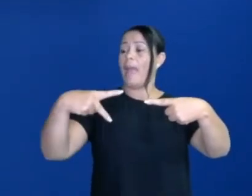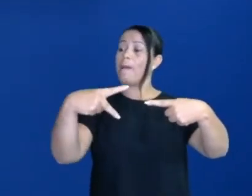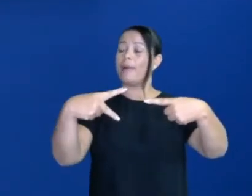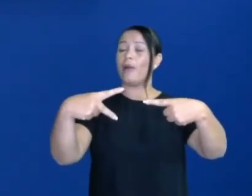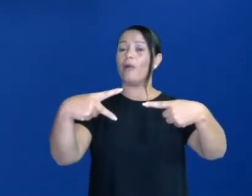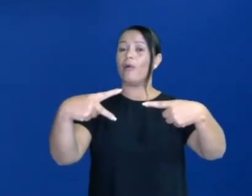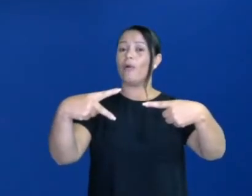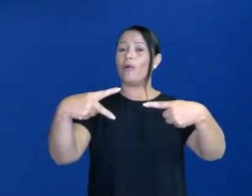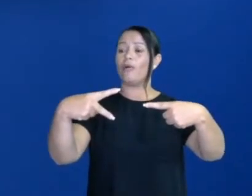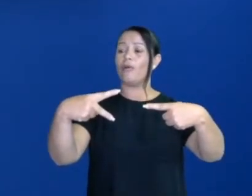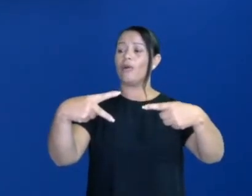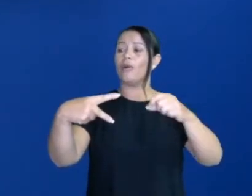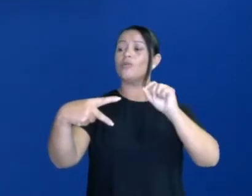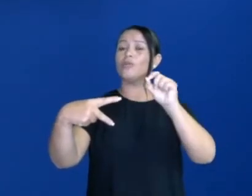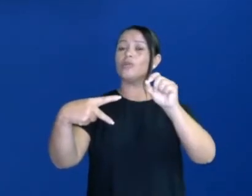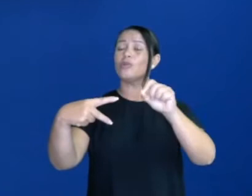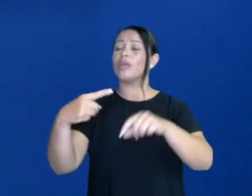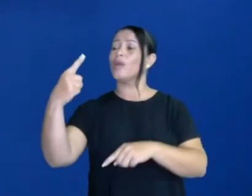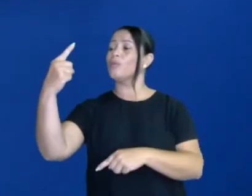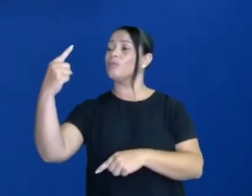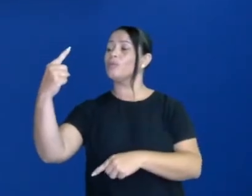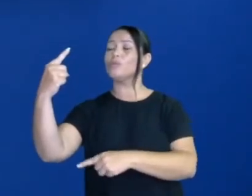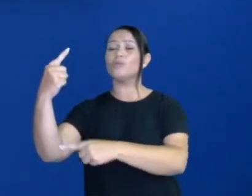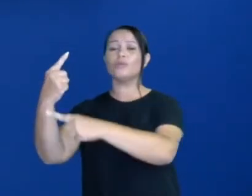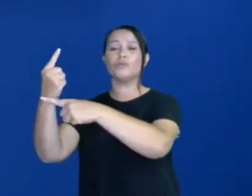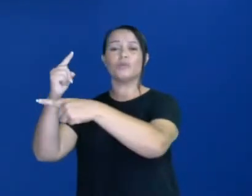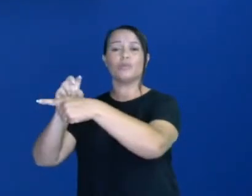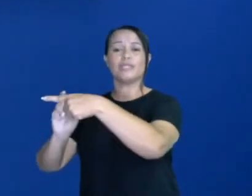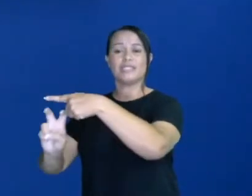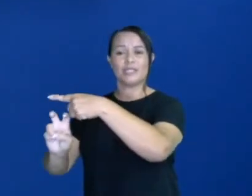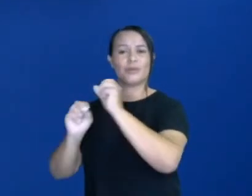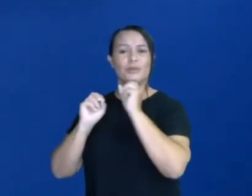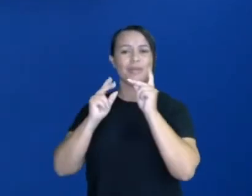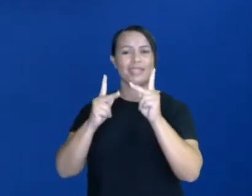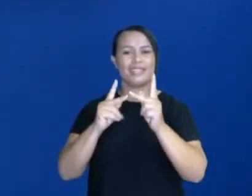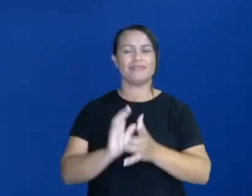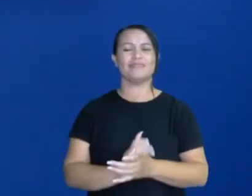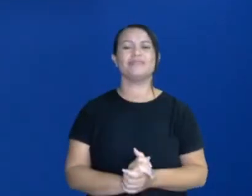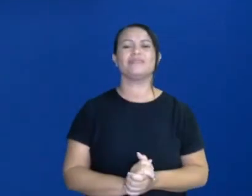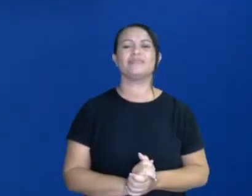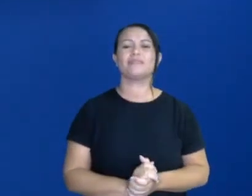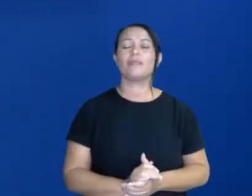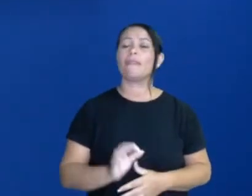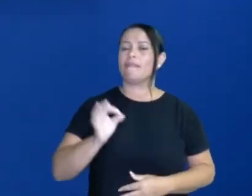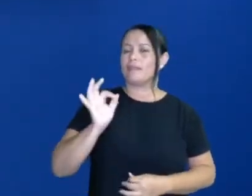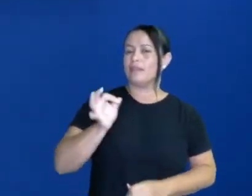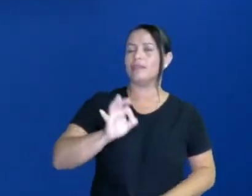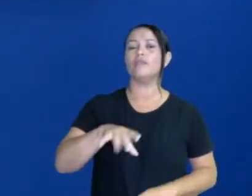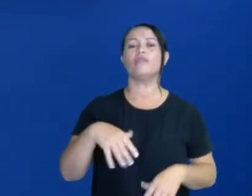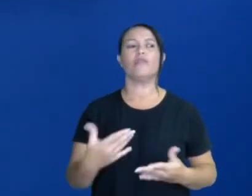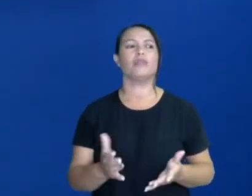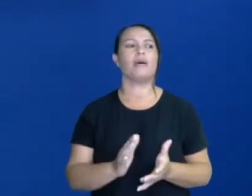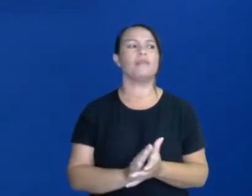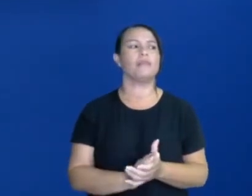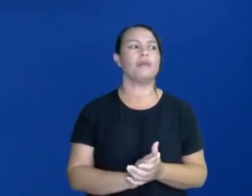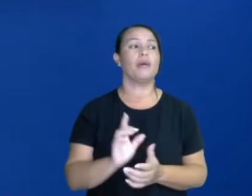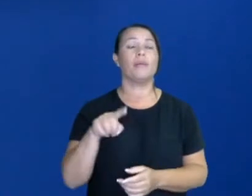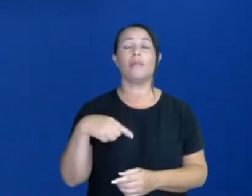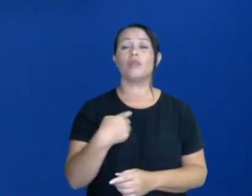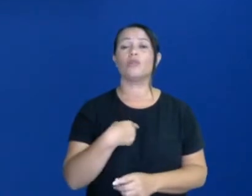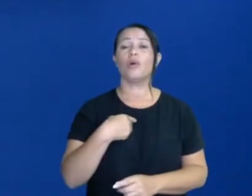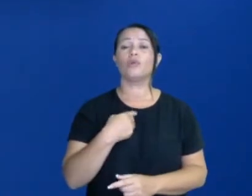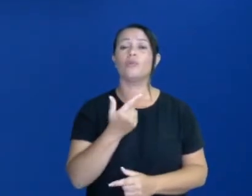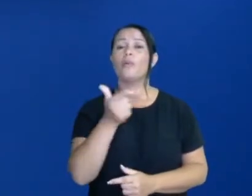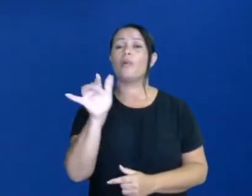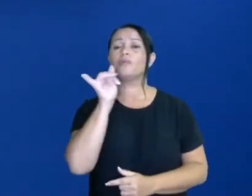maior do que 1 sobre 5. Ok? Certinho? Então, vamos para o nosso próximo